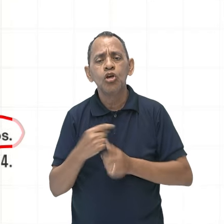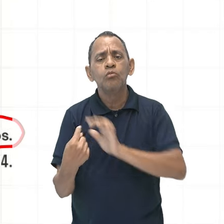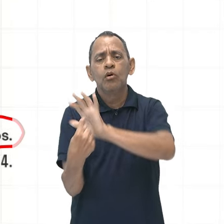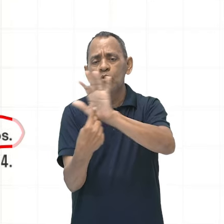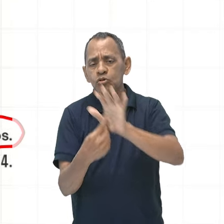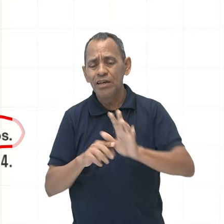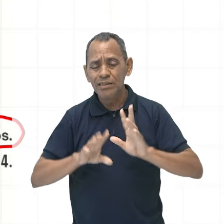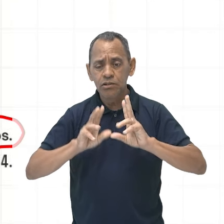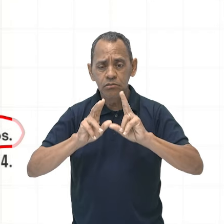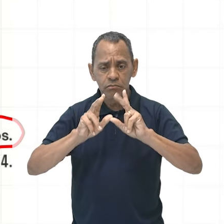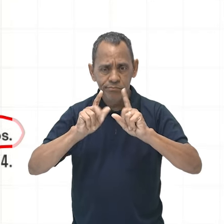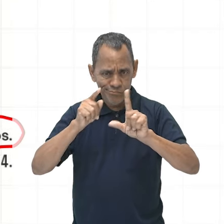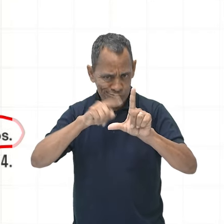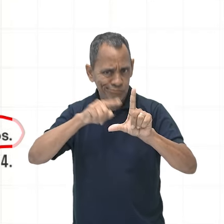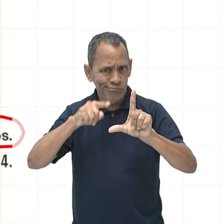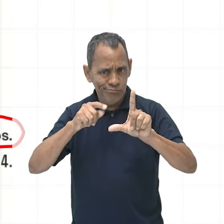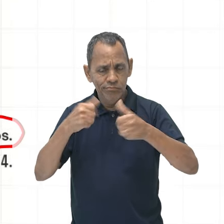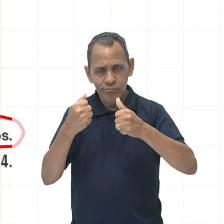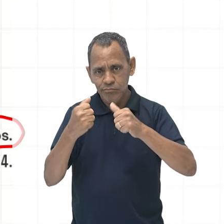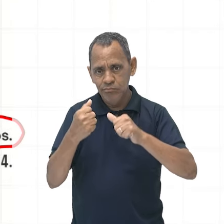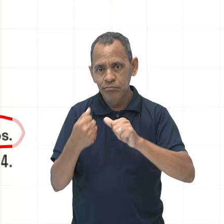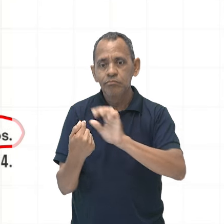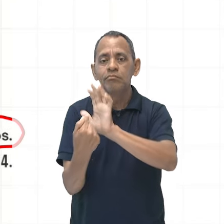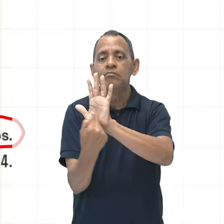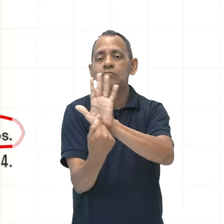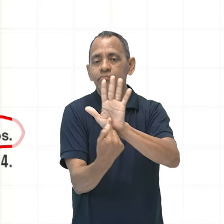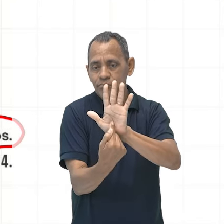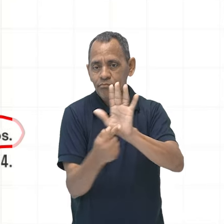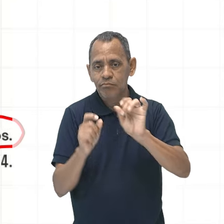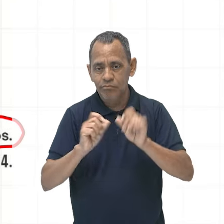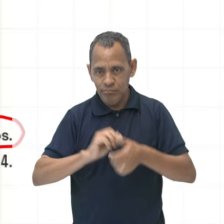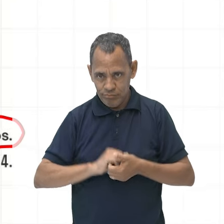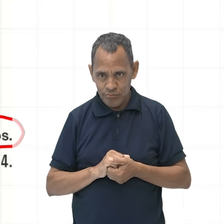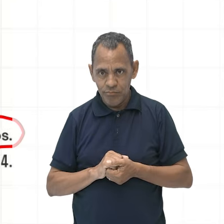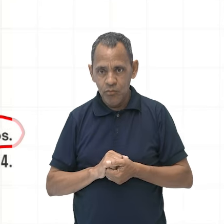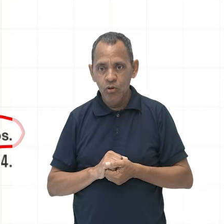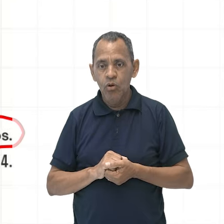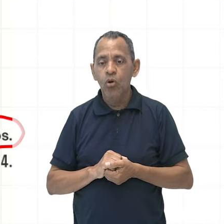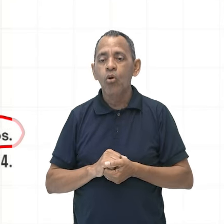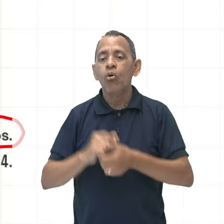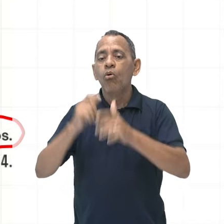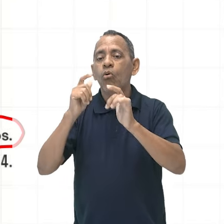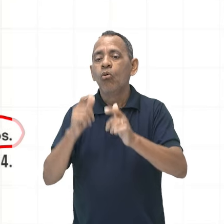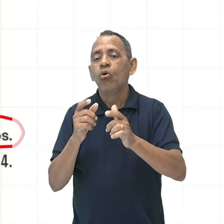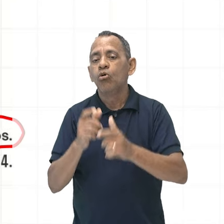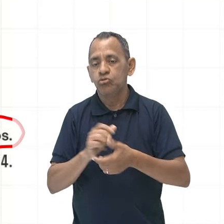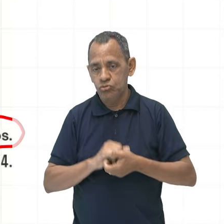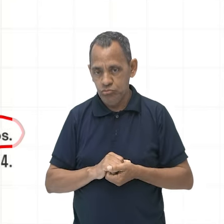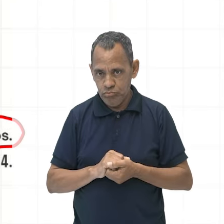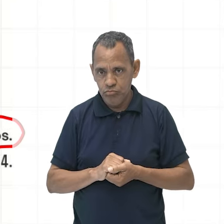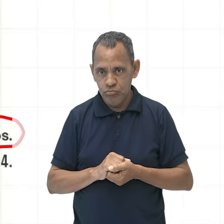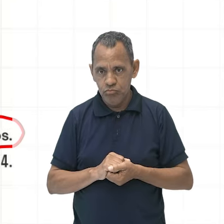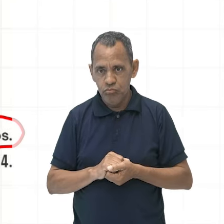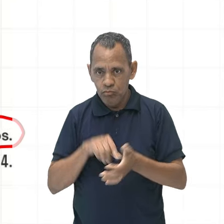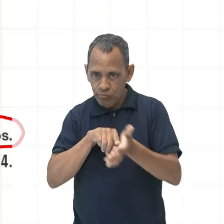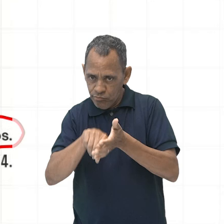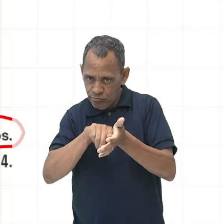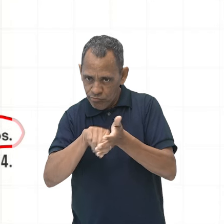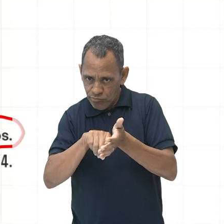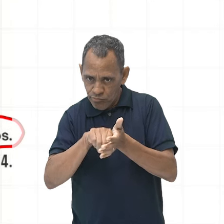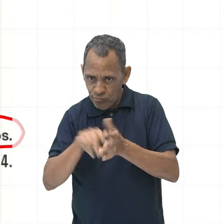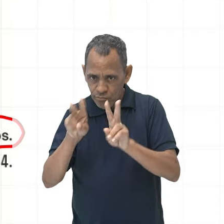gráfico precisa indicar qual é a fonte, onde foi pesquisado aquele determinado assunto. Tem o período